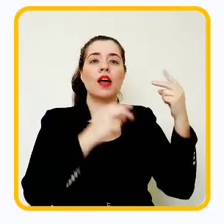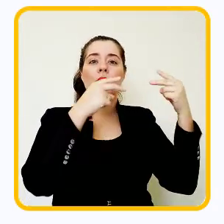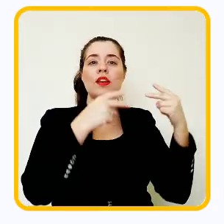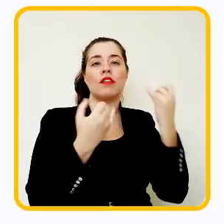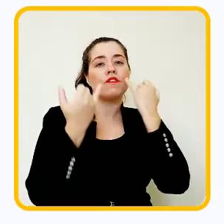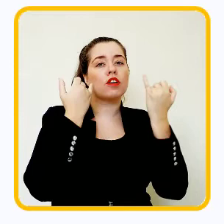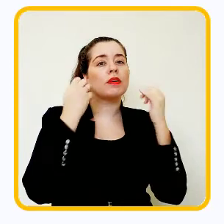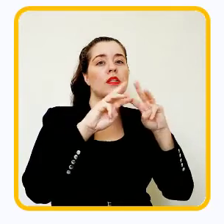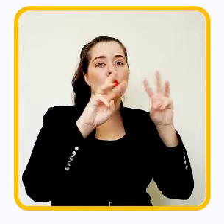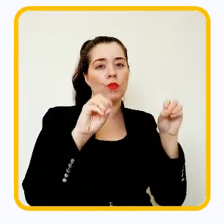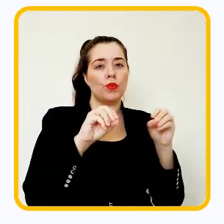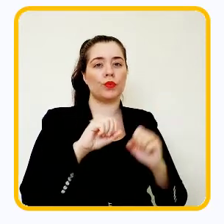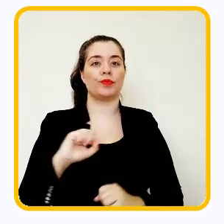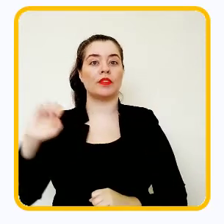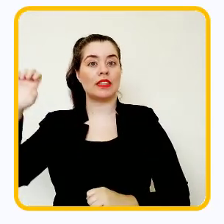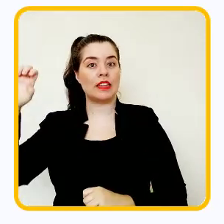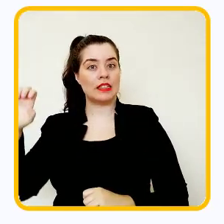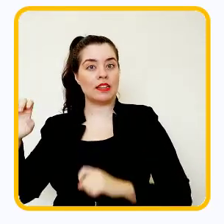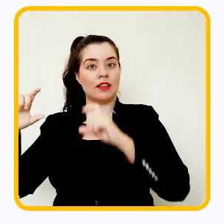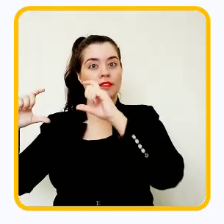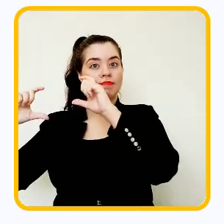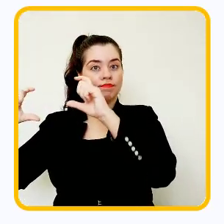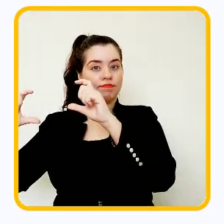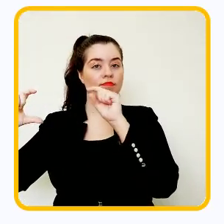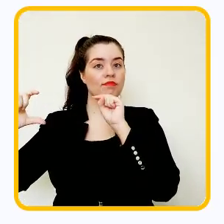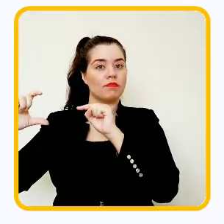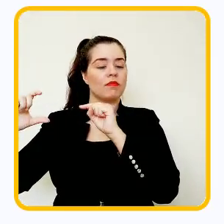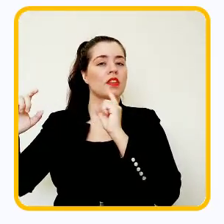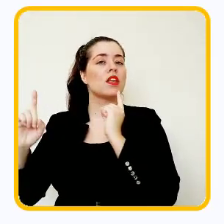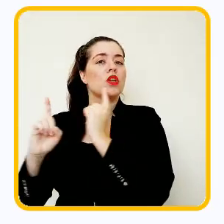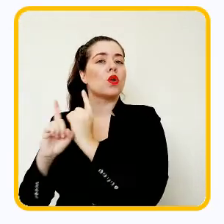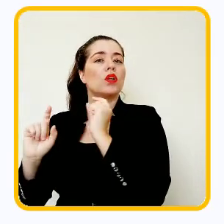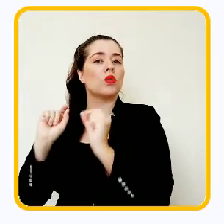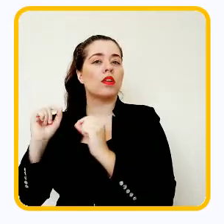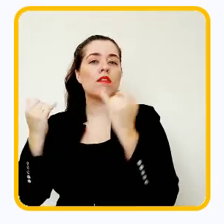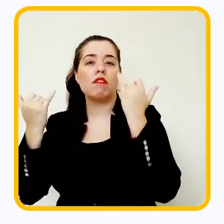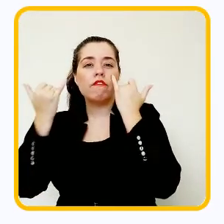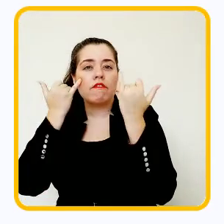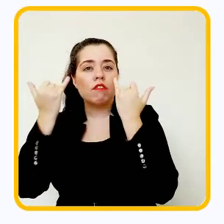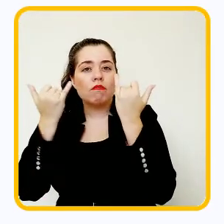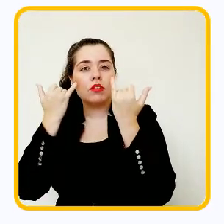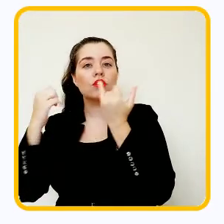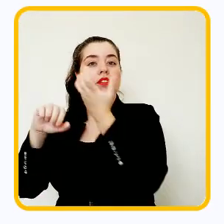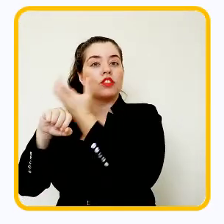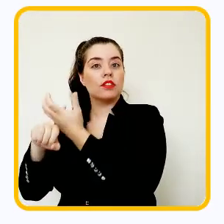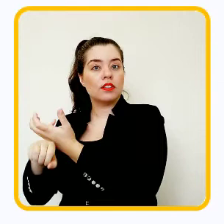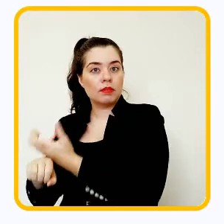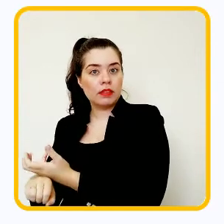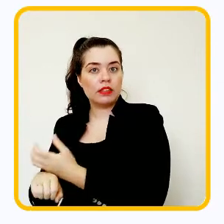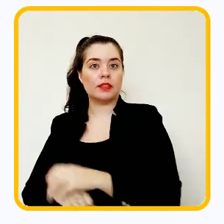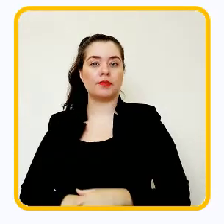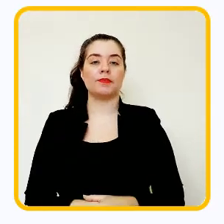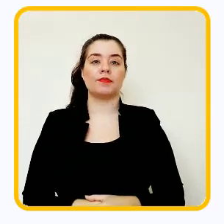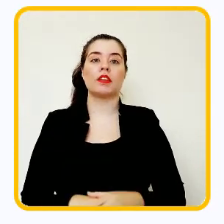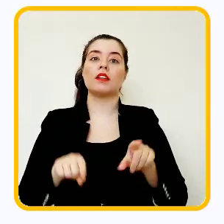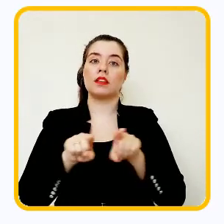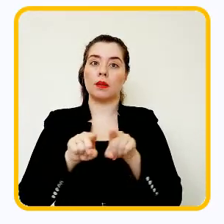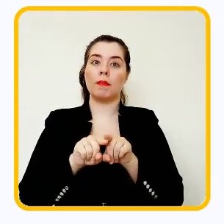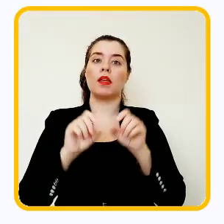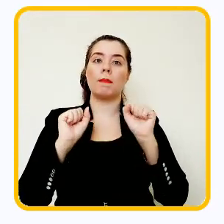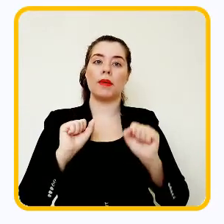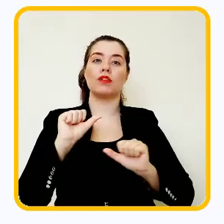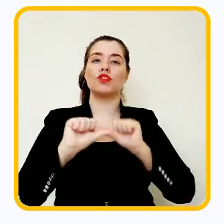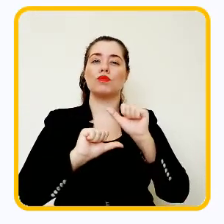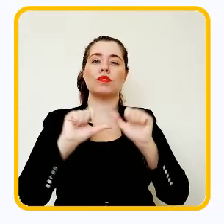bloco Dúvida, você encontra diferentes links de acesso a informações sobre o Moodle. À esquerda, no bloco Navegação, você